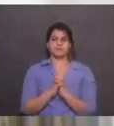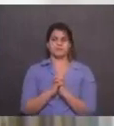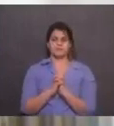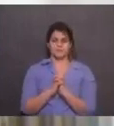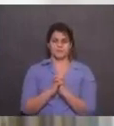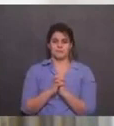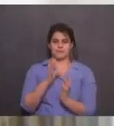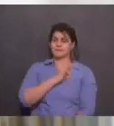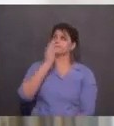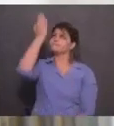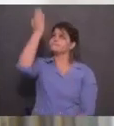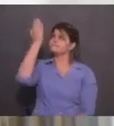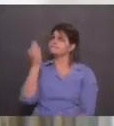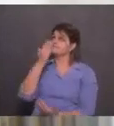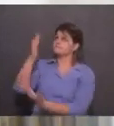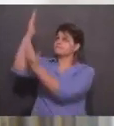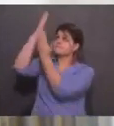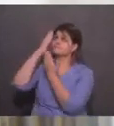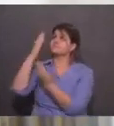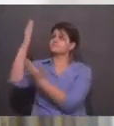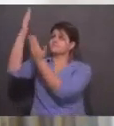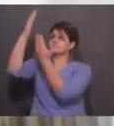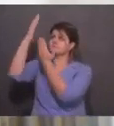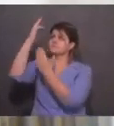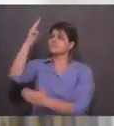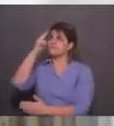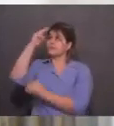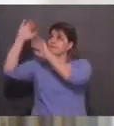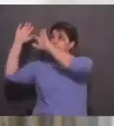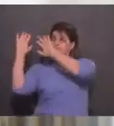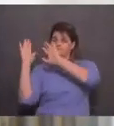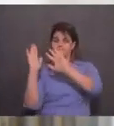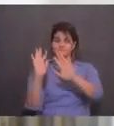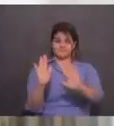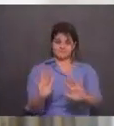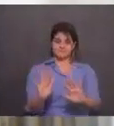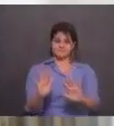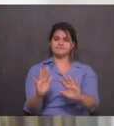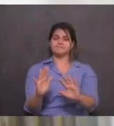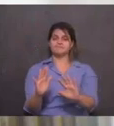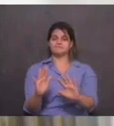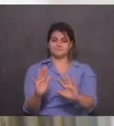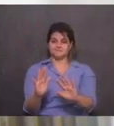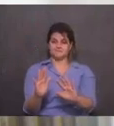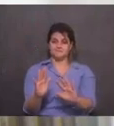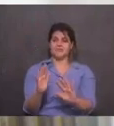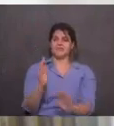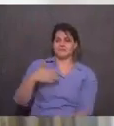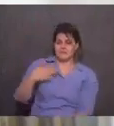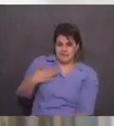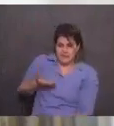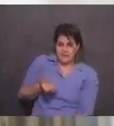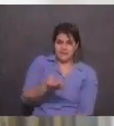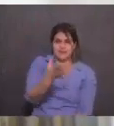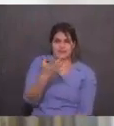Bendito sejais, Senhor, fonte e origem de todas as bênçãos, que sempre promoveis a piedade sincera dos